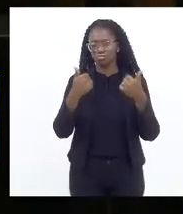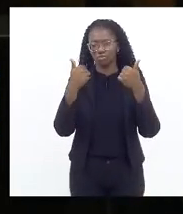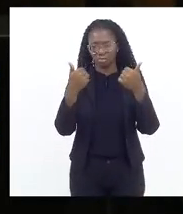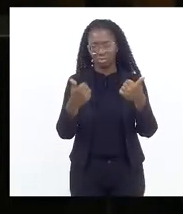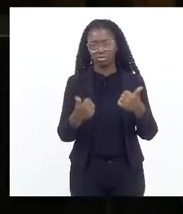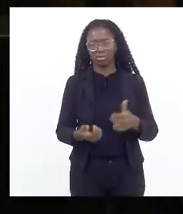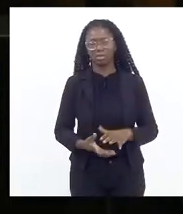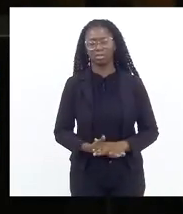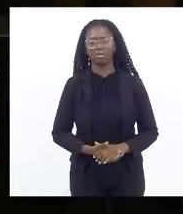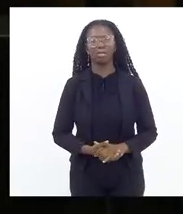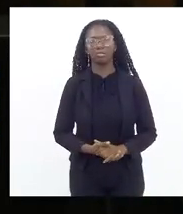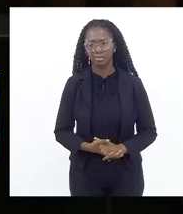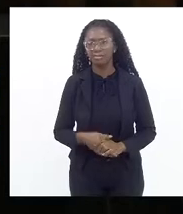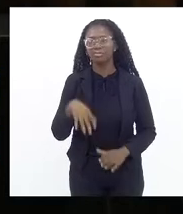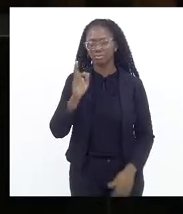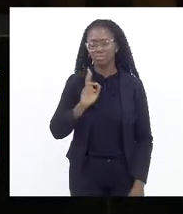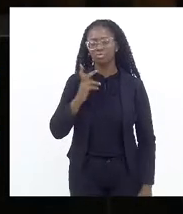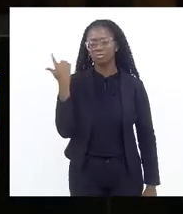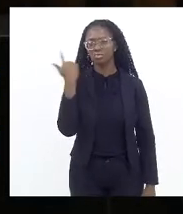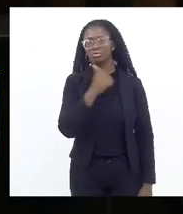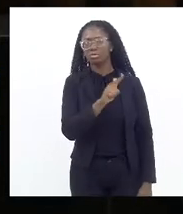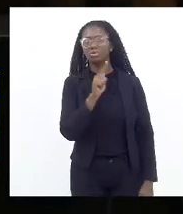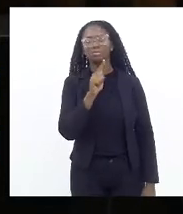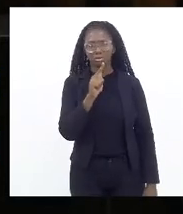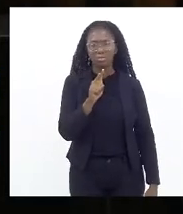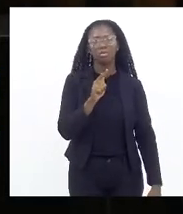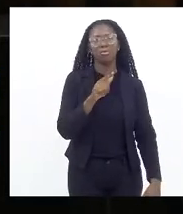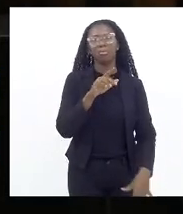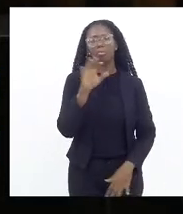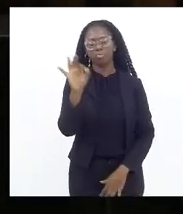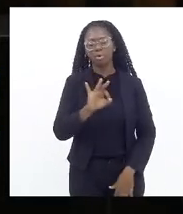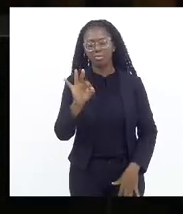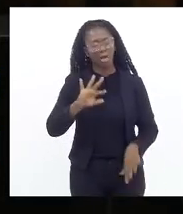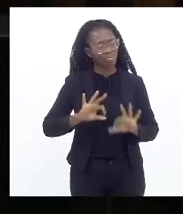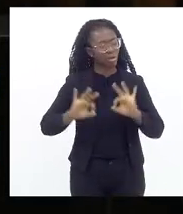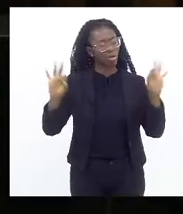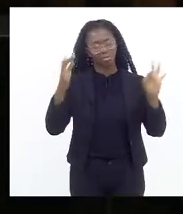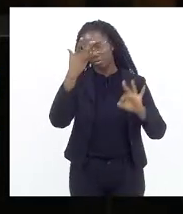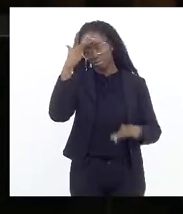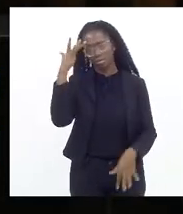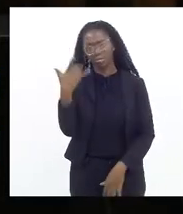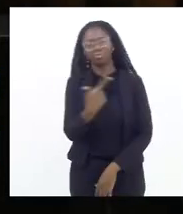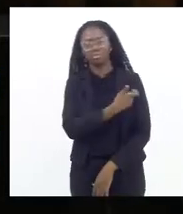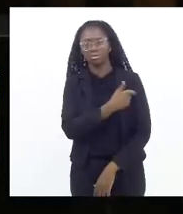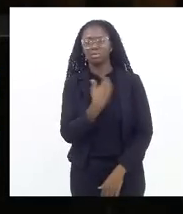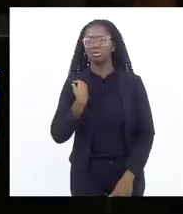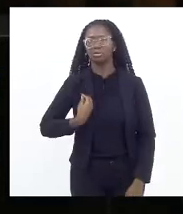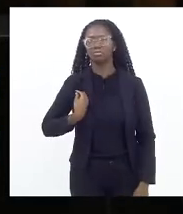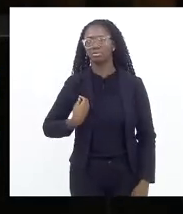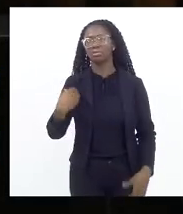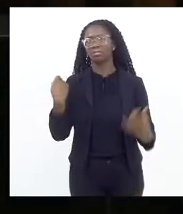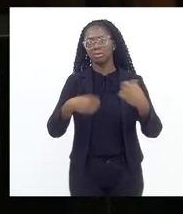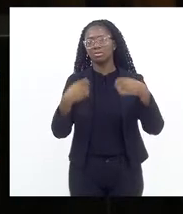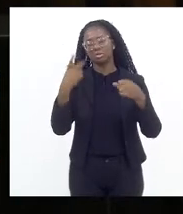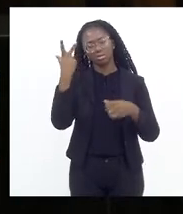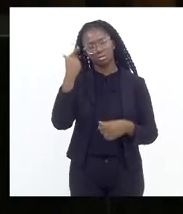estamos conseguindo ter um índice muito grande de pessoas imunizadas e a vida precisa voltar ao